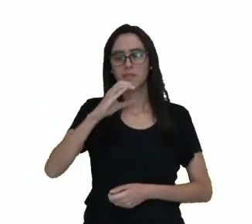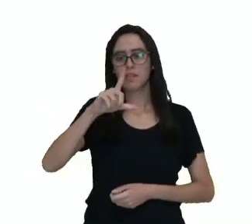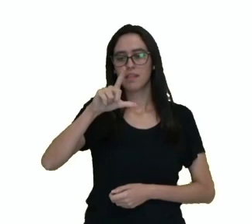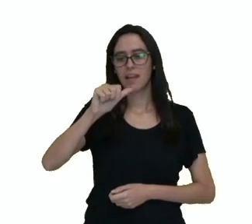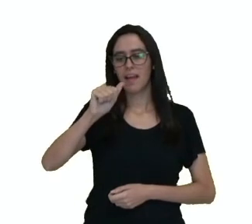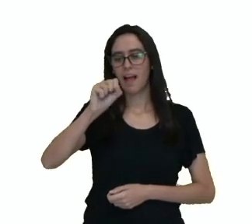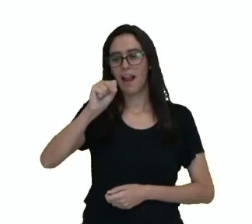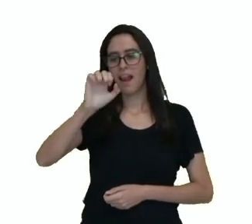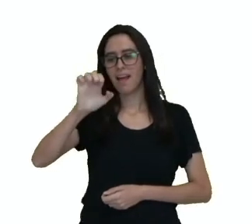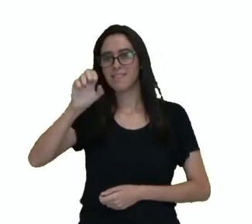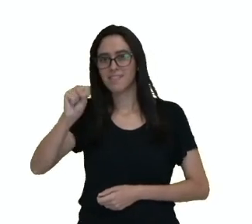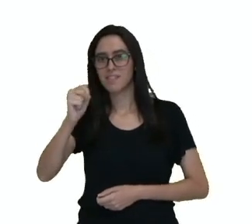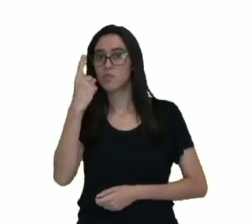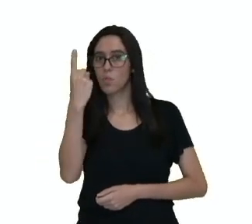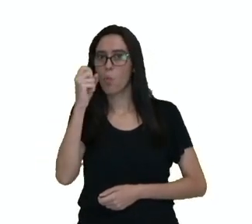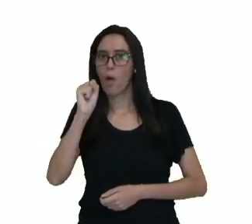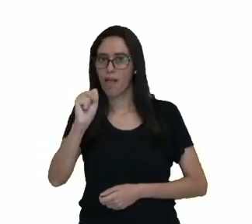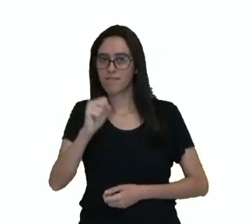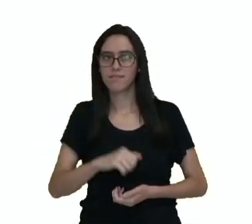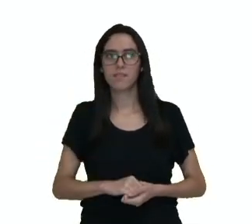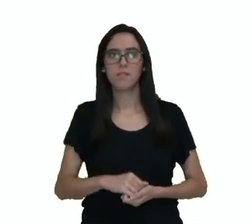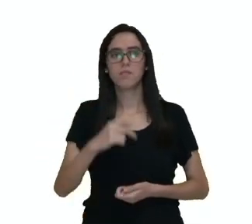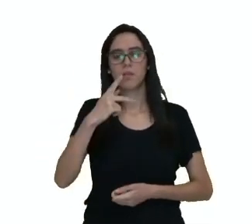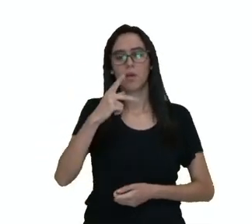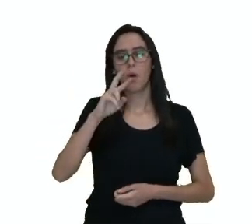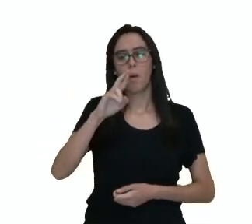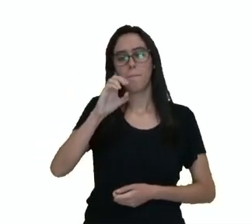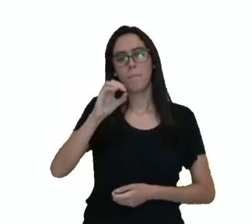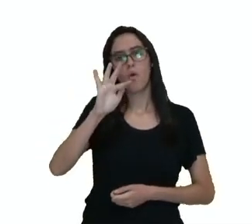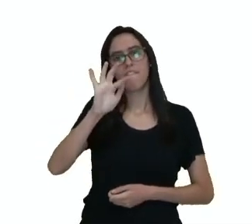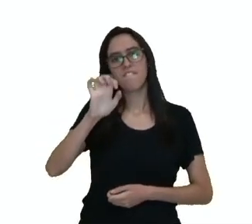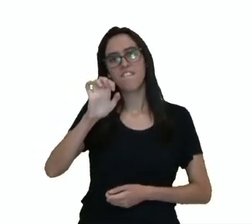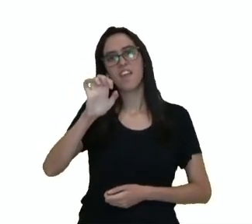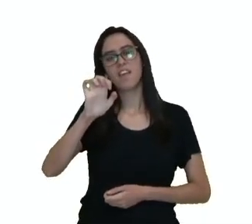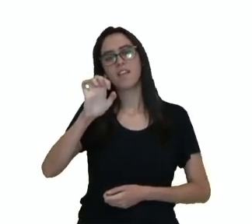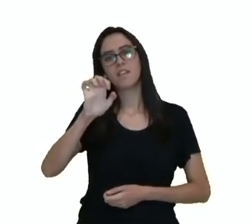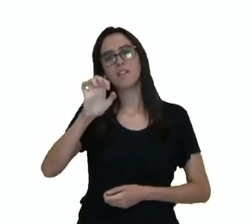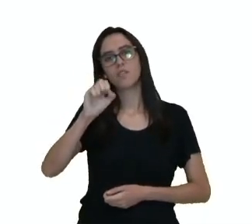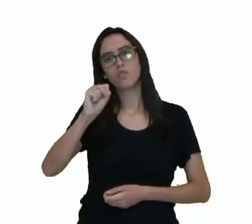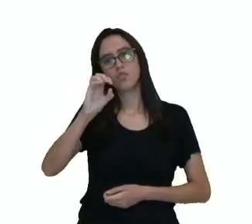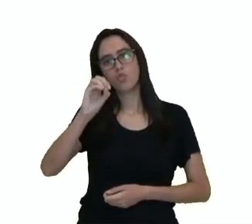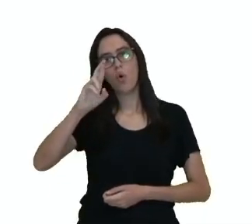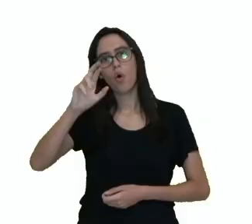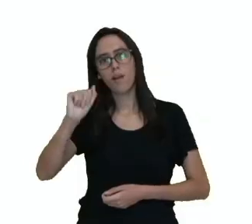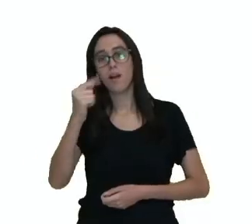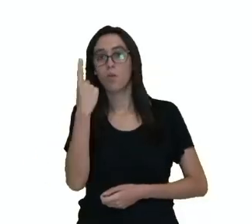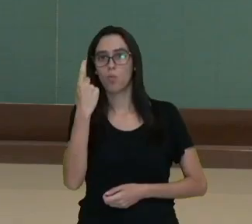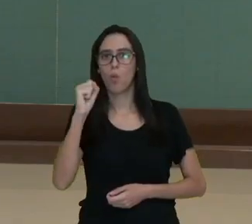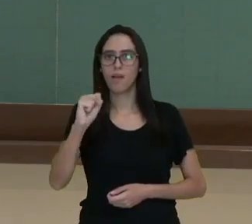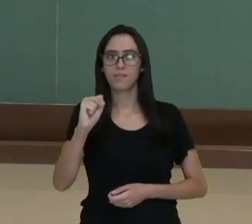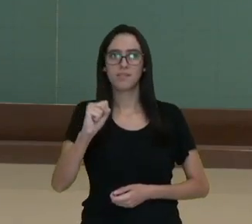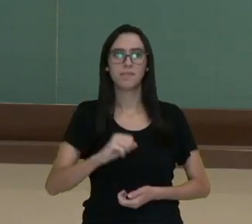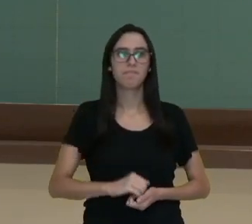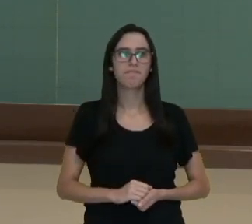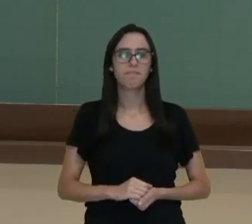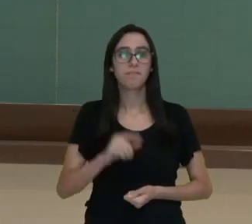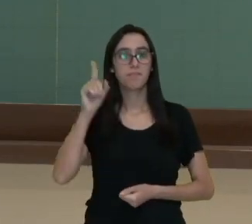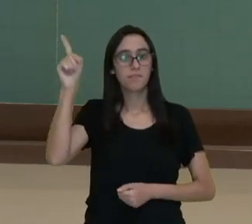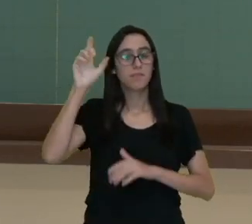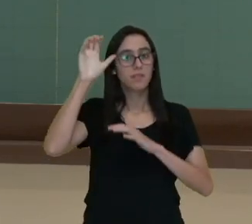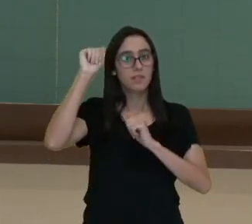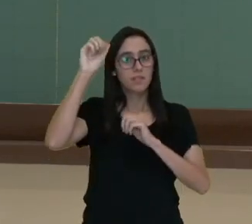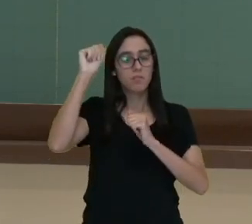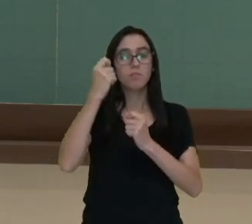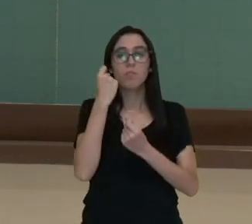palavra professora, tiro dois S's, coloco um S só. Justificativa, ó. En español, alguns